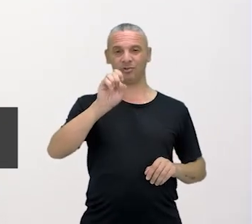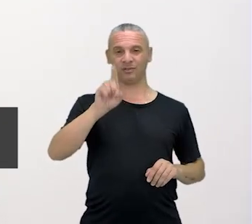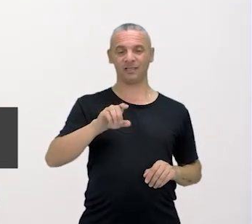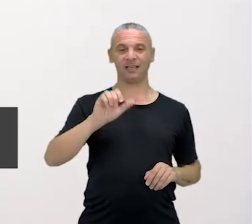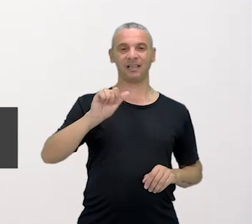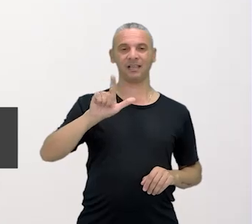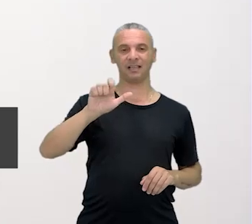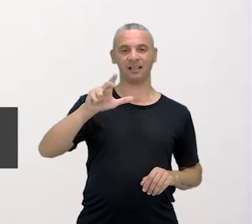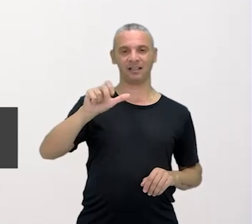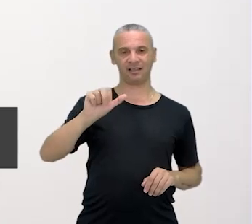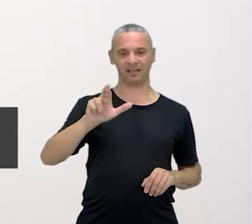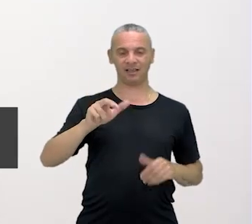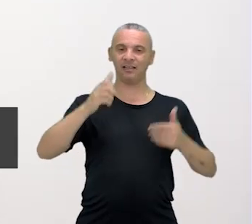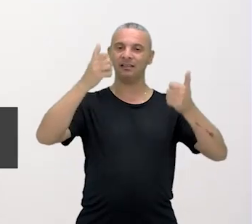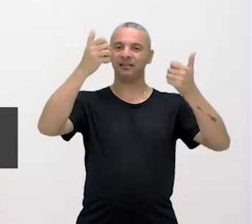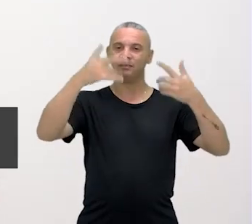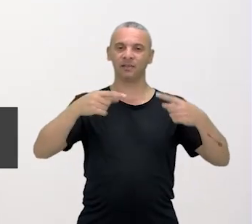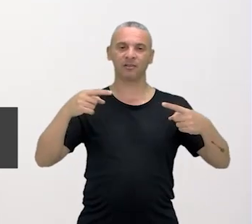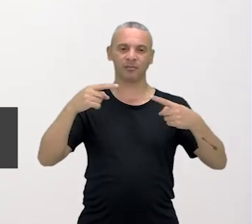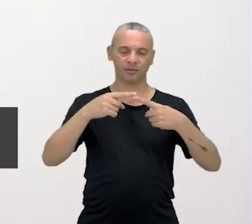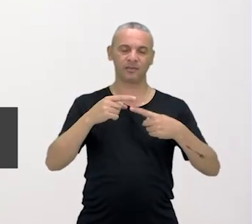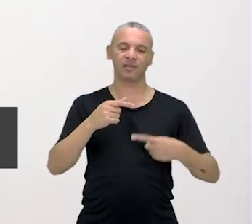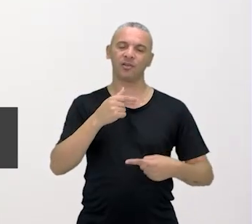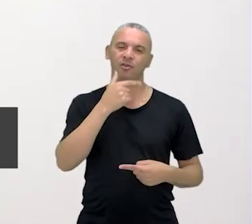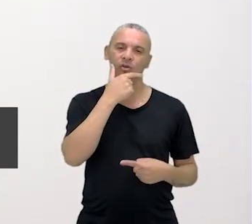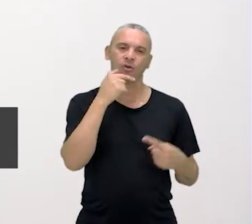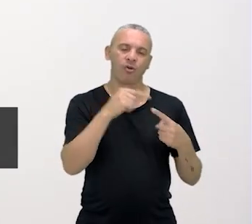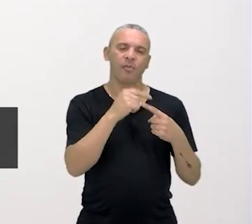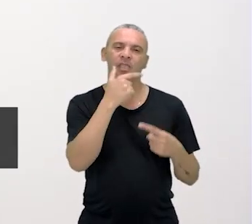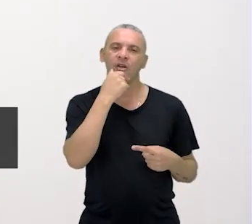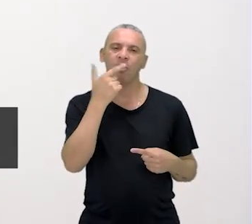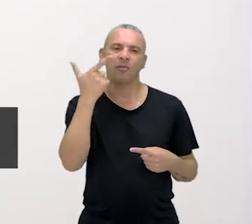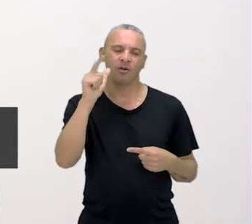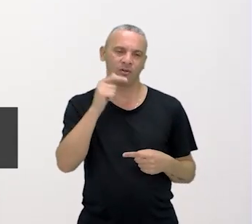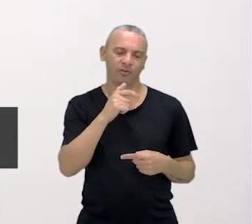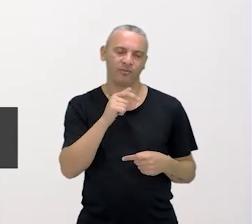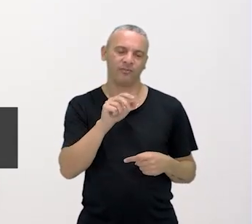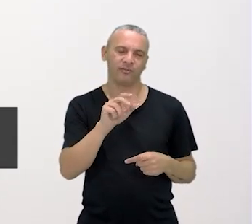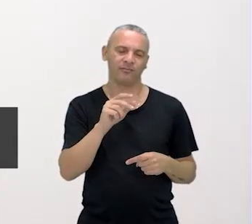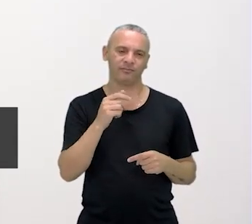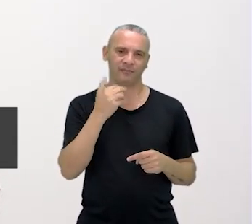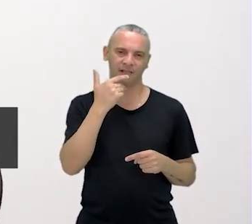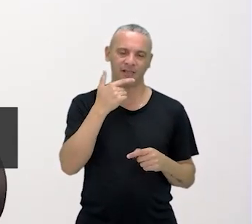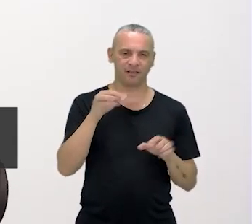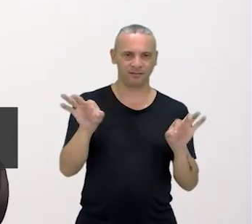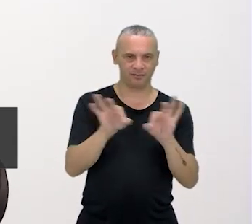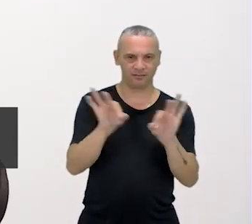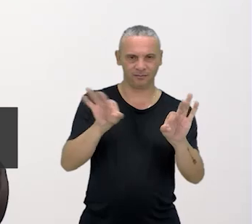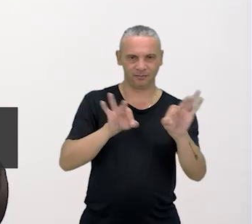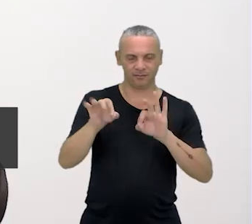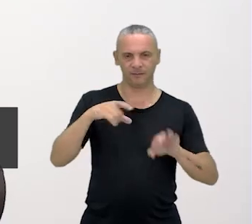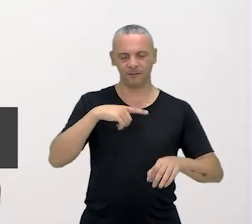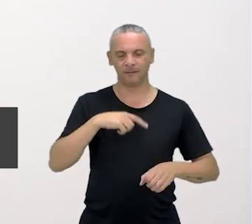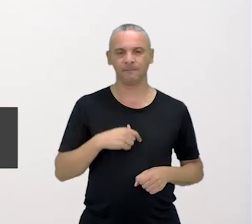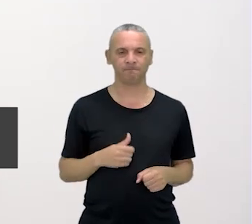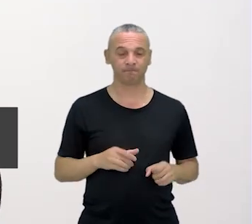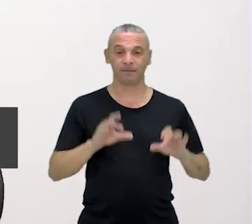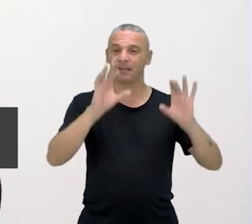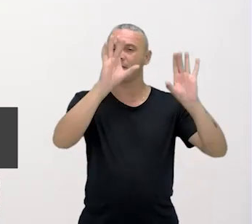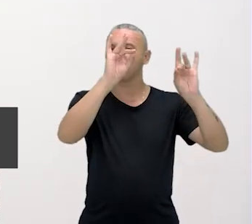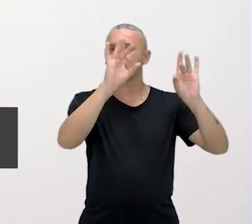uma questão, ele é muito parecido com o Dostoiévski em alguma situação, a partir do momento que ele é bem detalhista em algumas coisas,